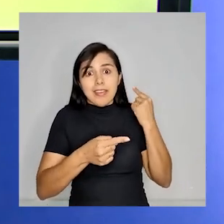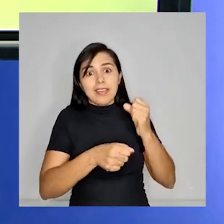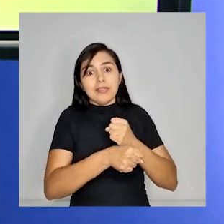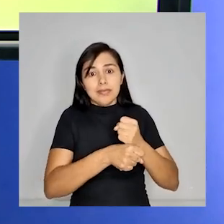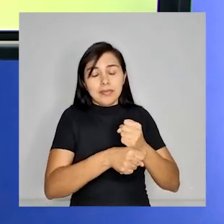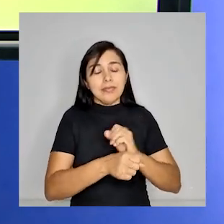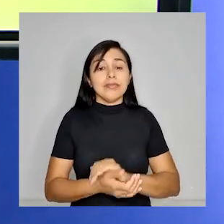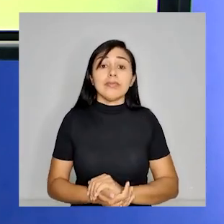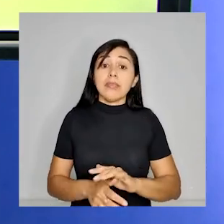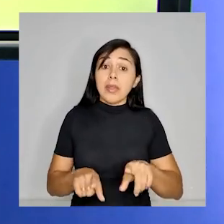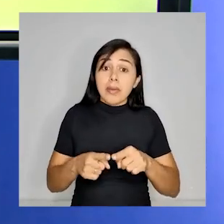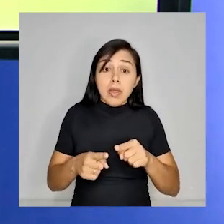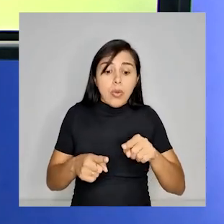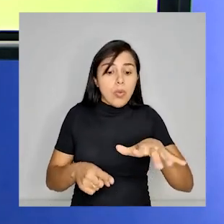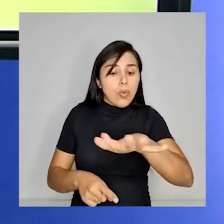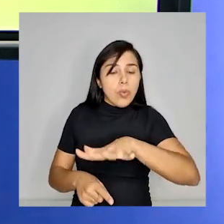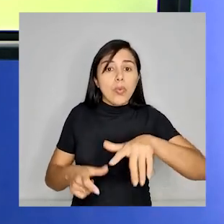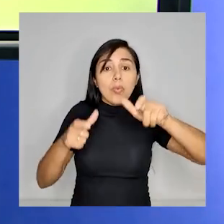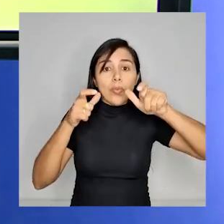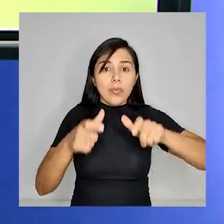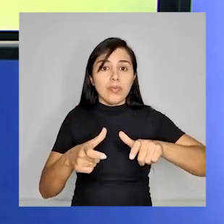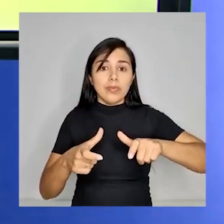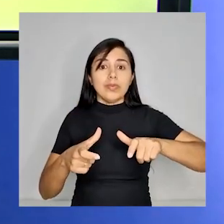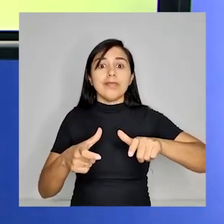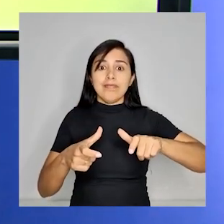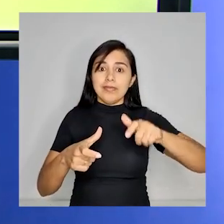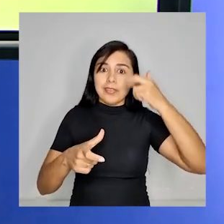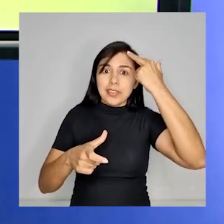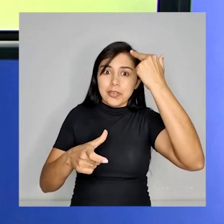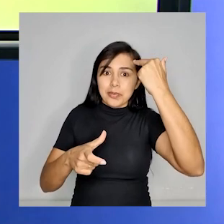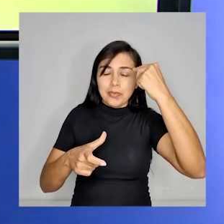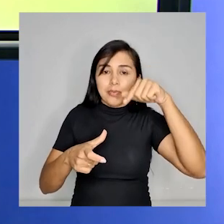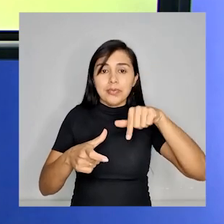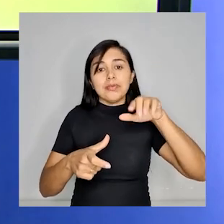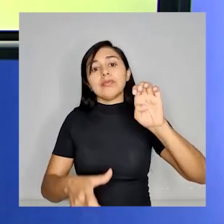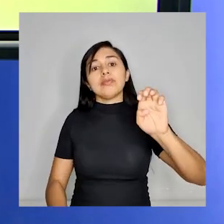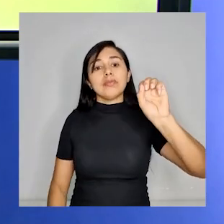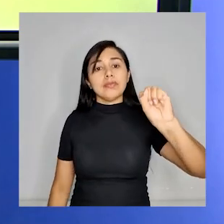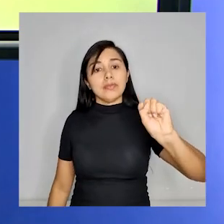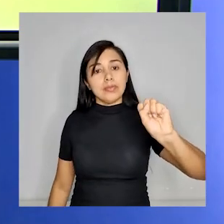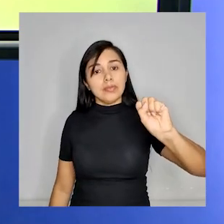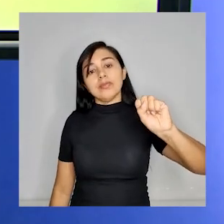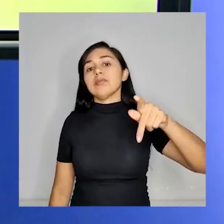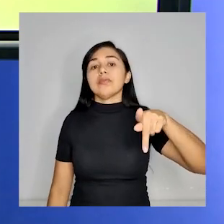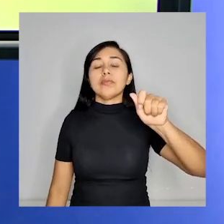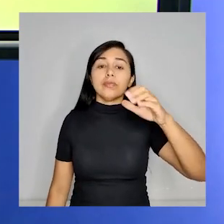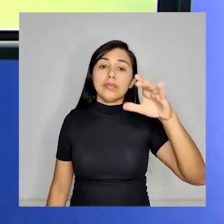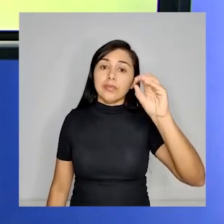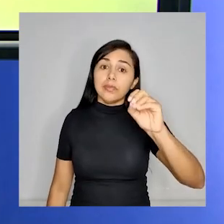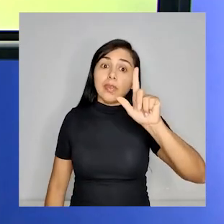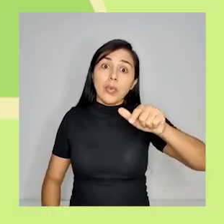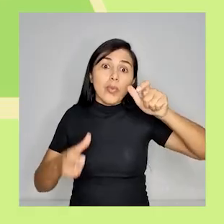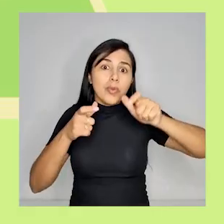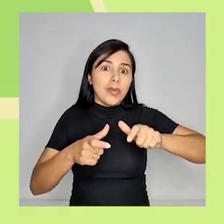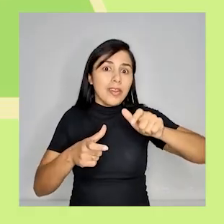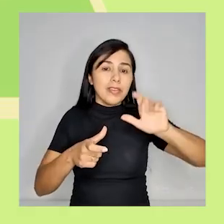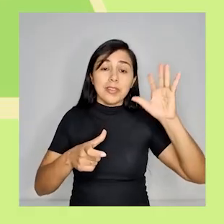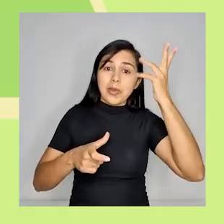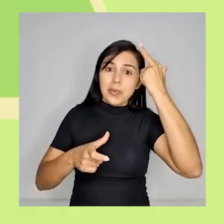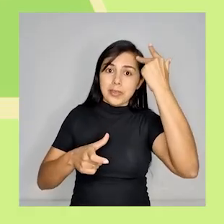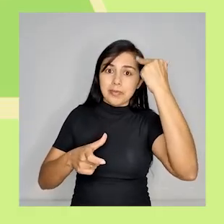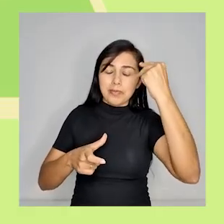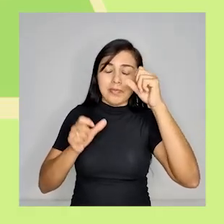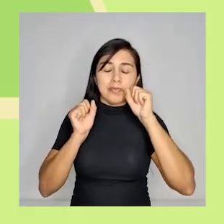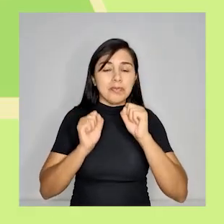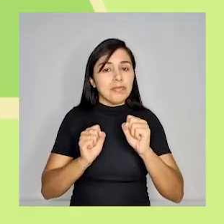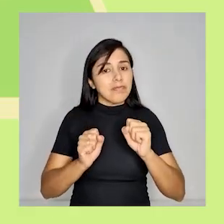Já o espaço é onde acontece a trama. O espaço da narrativa é o local onde ela se desenvolve.